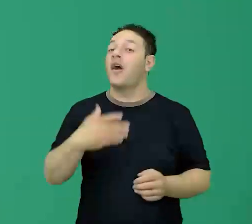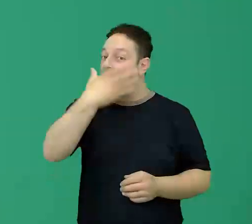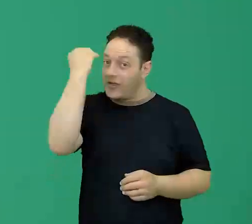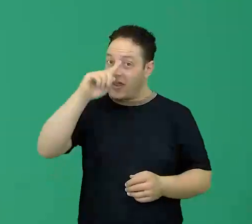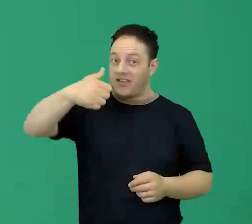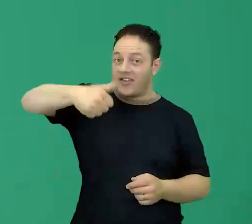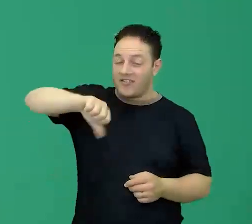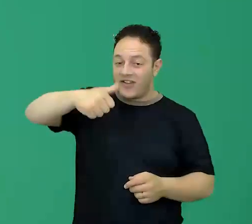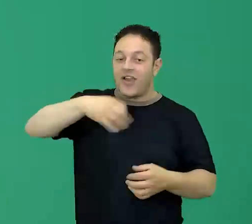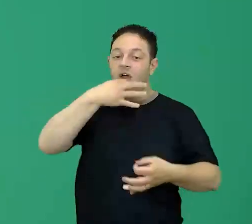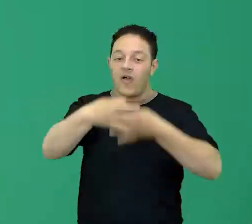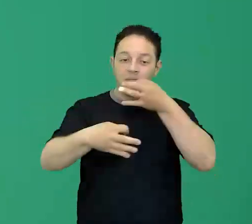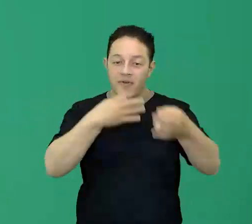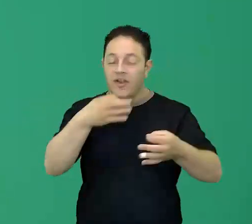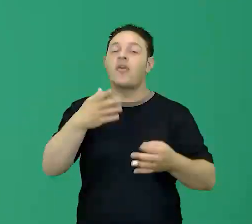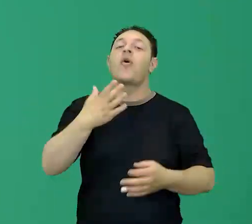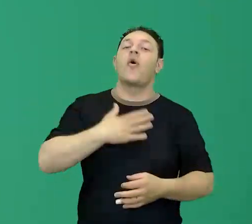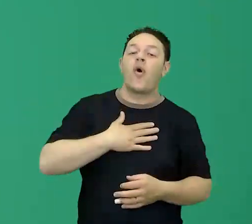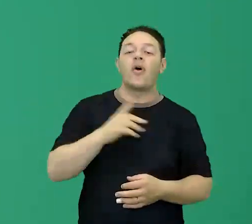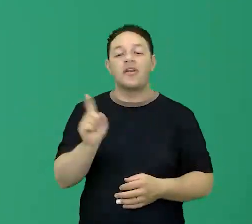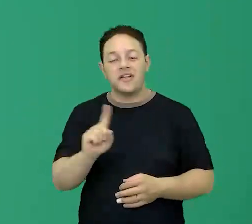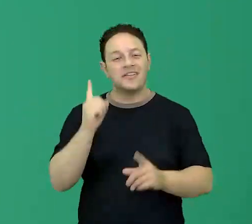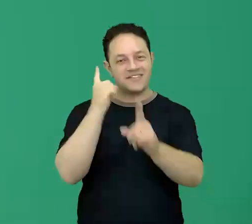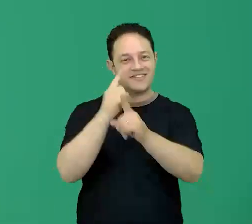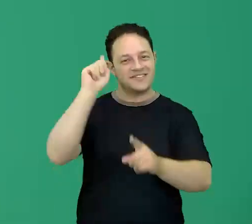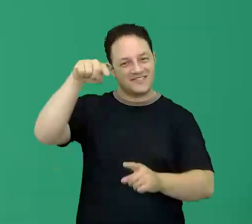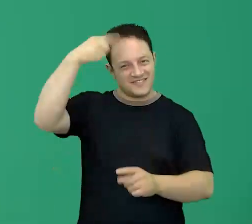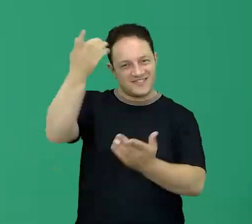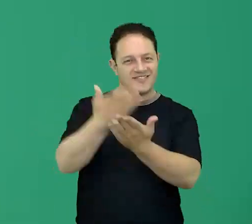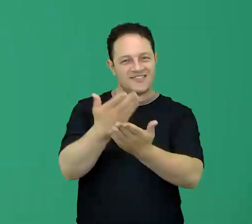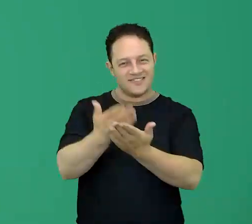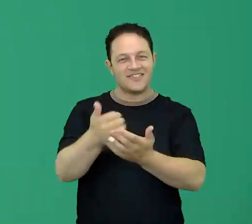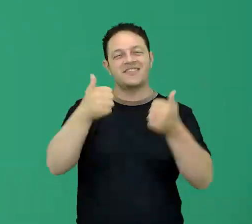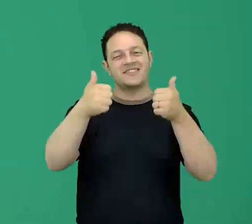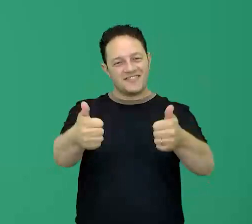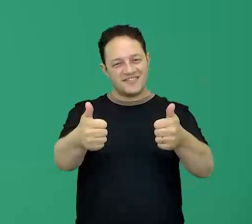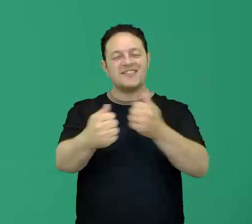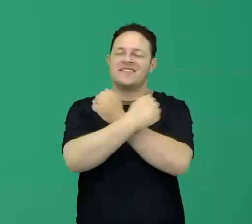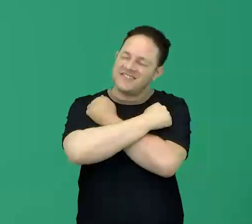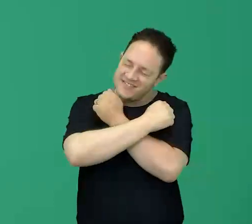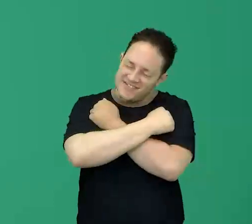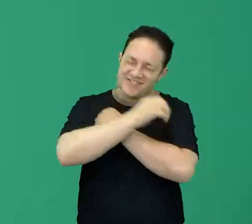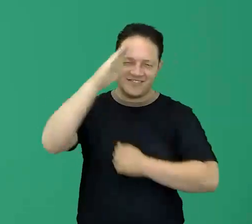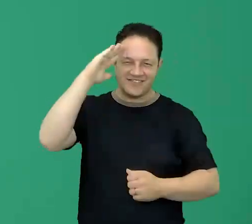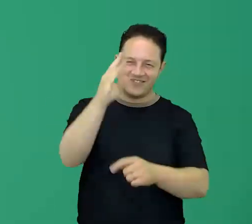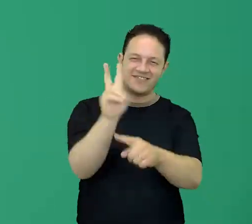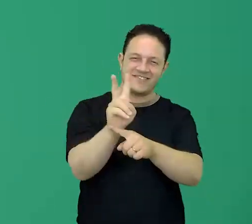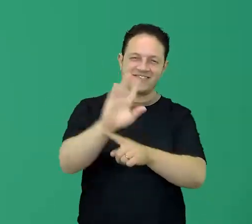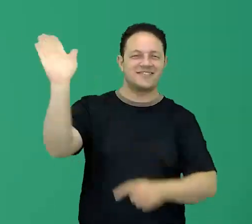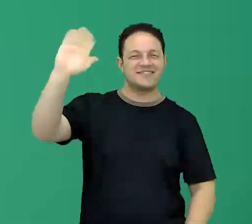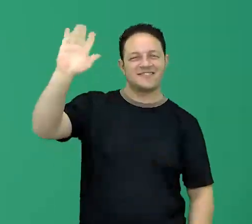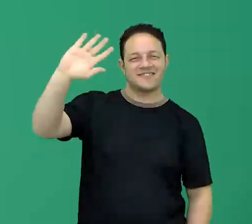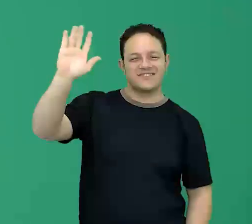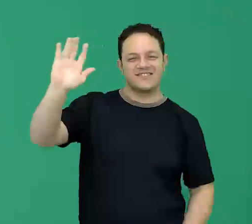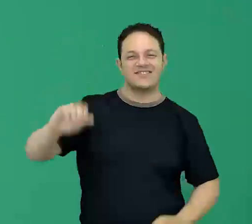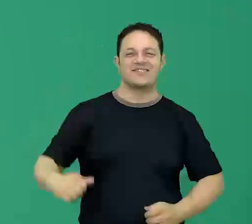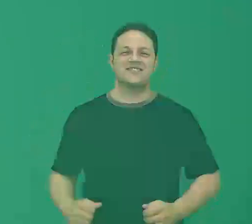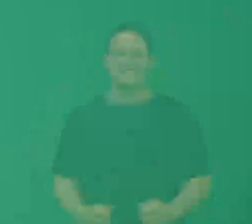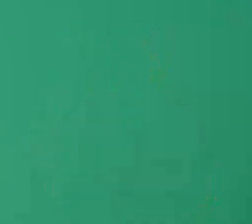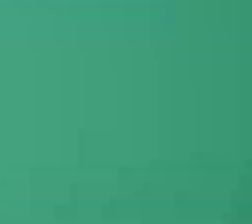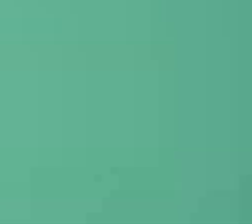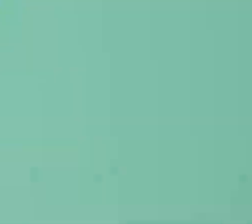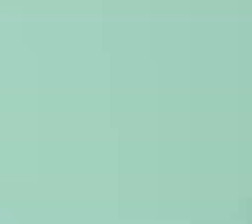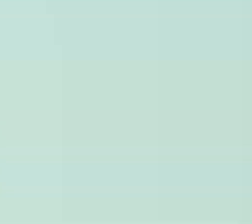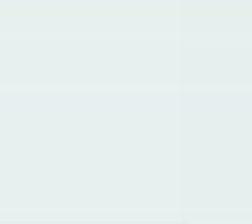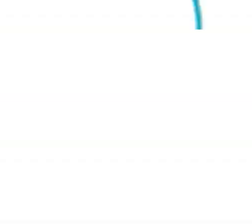avaliar o nosso conteúdo, comenta aí o que vocês estão achando e a gente se vê na próxima aula. Fiquem todos muito bem, um abração, se cuidem e até mais. Tchau, tchau!